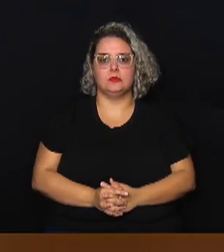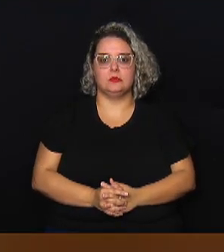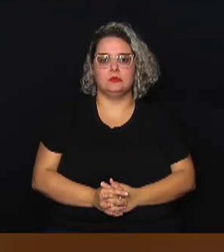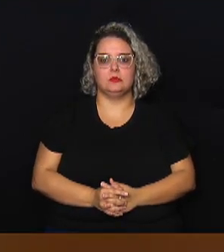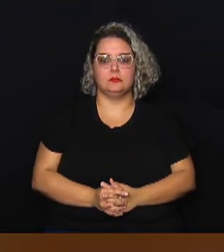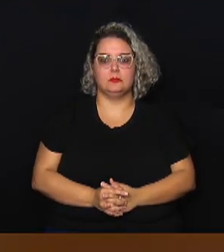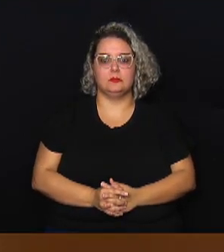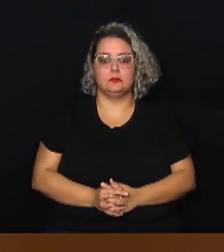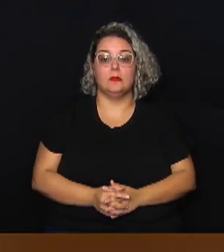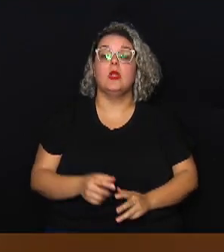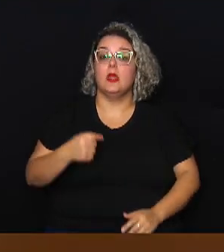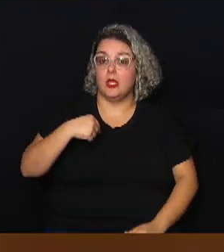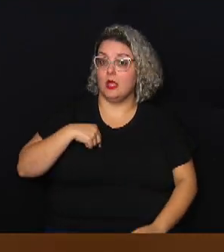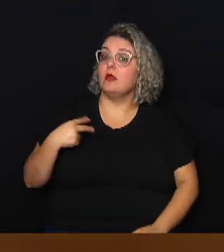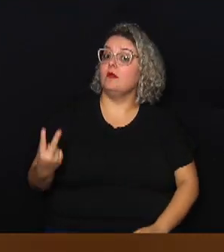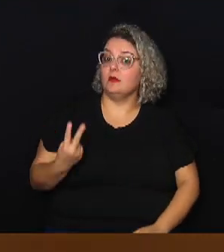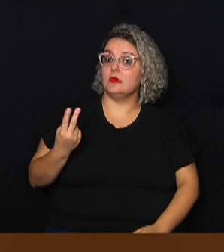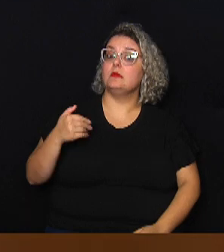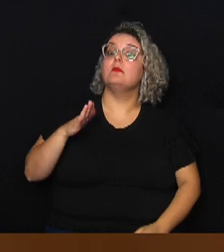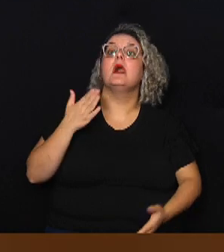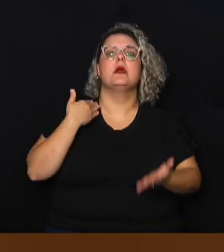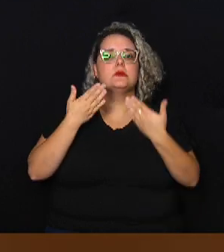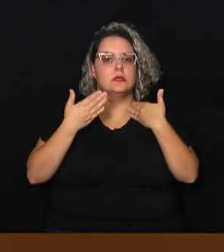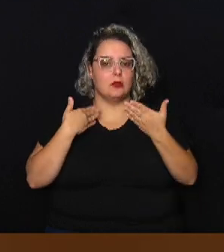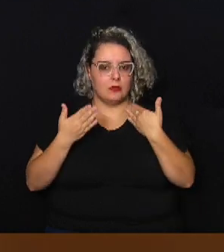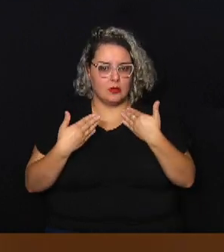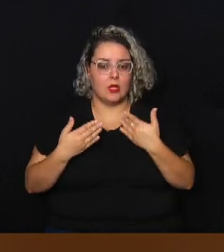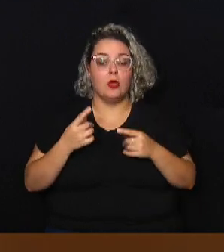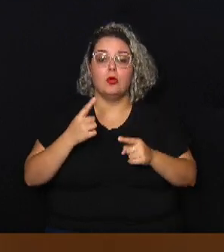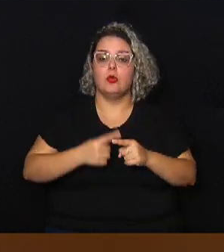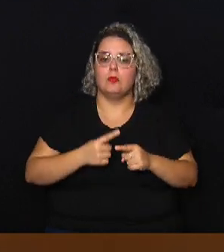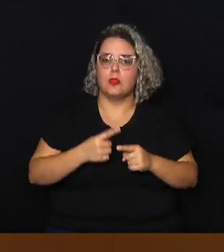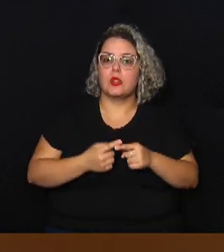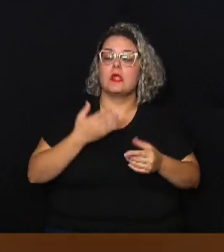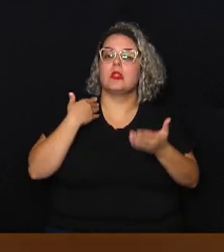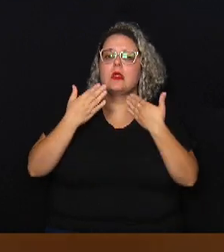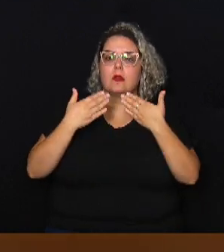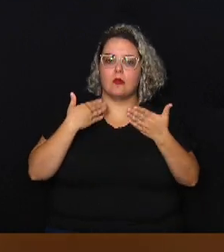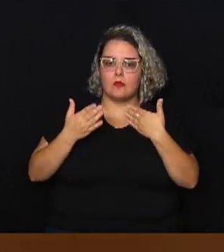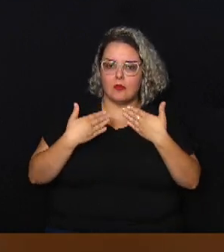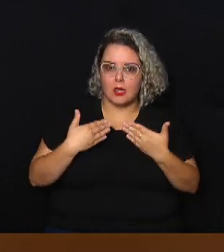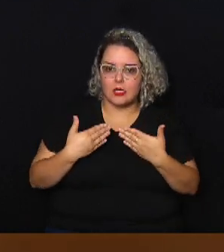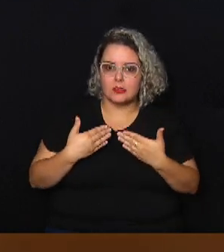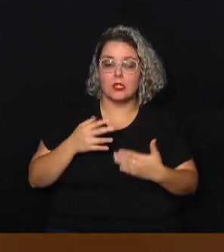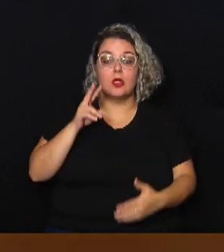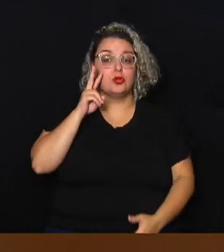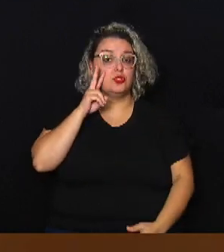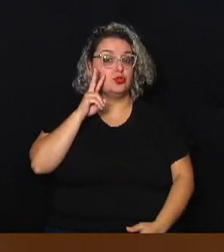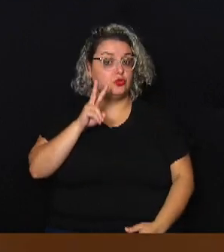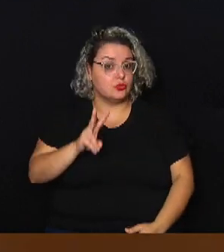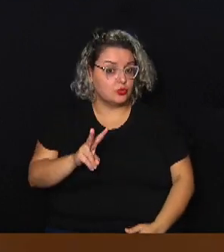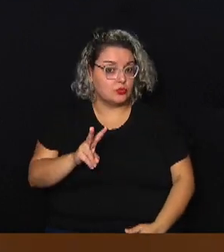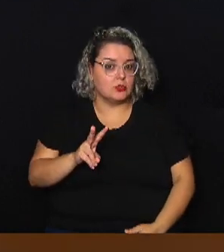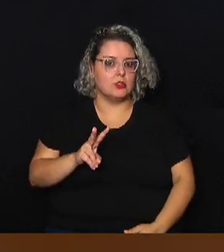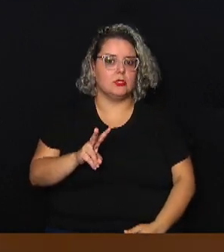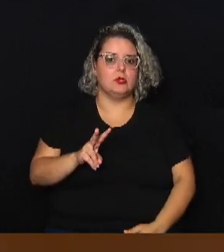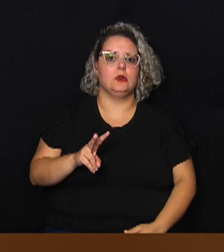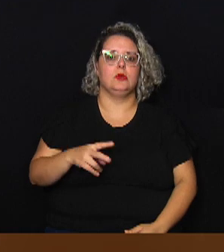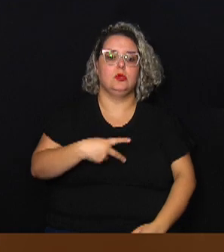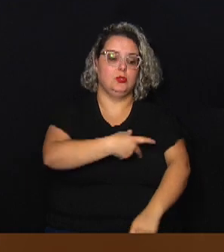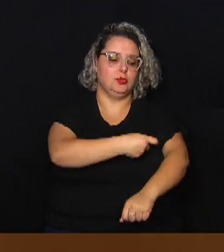Eu valorizo muito mais a conversa, porque na conversa a gente vê a necessidade dos